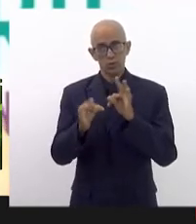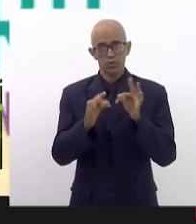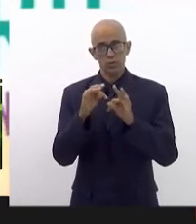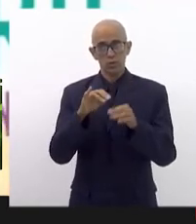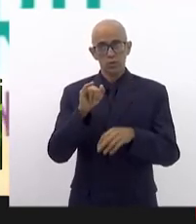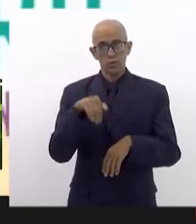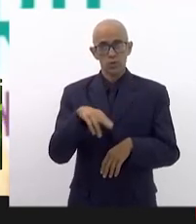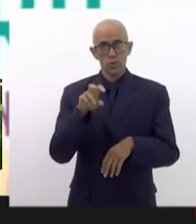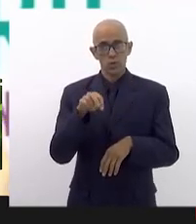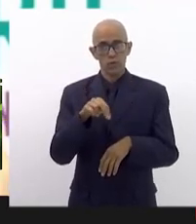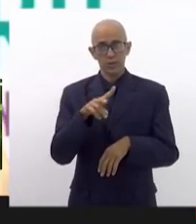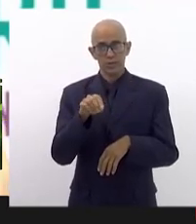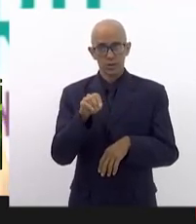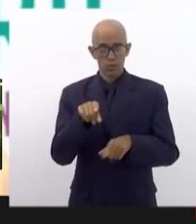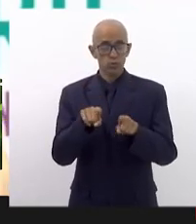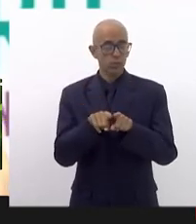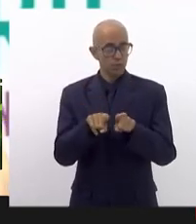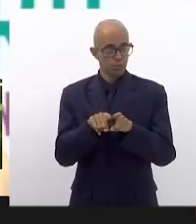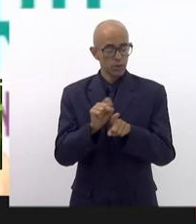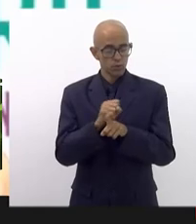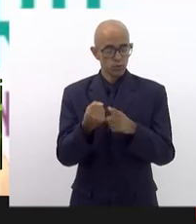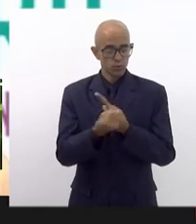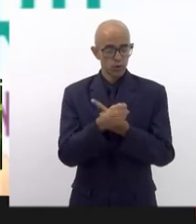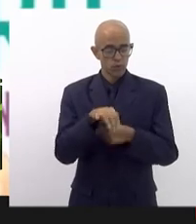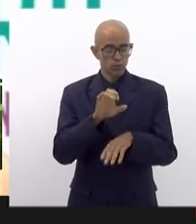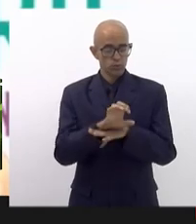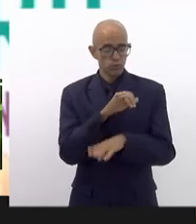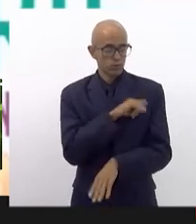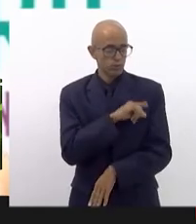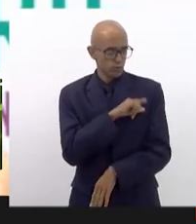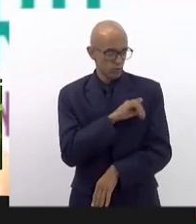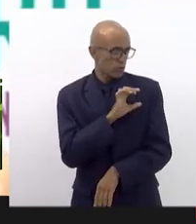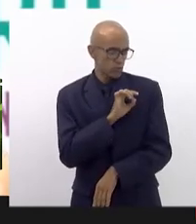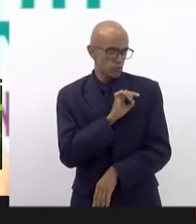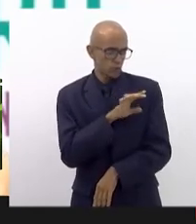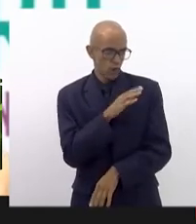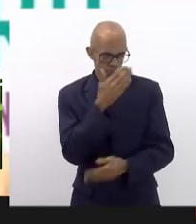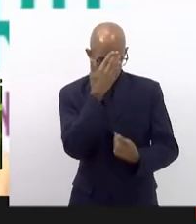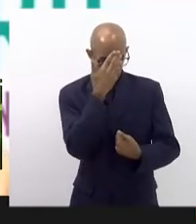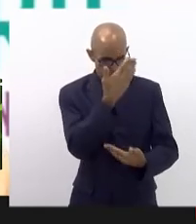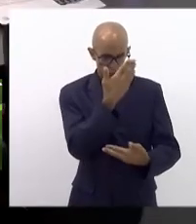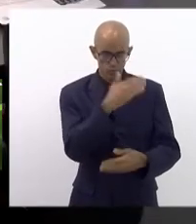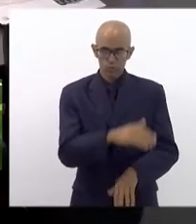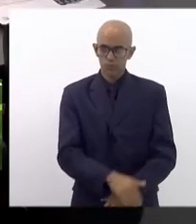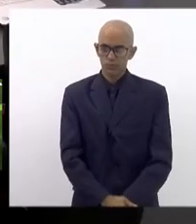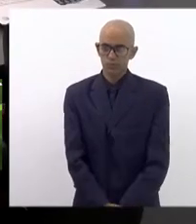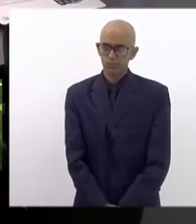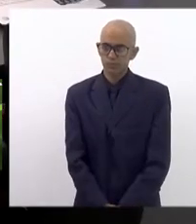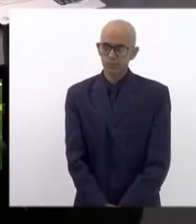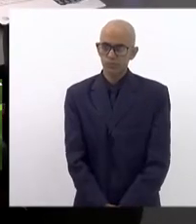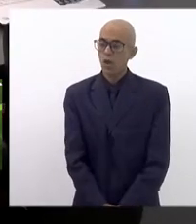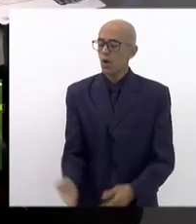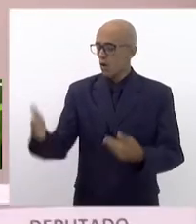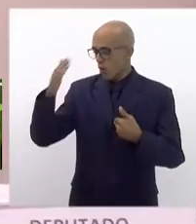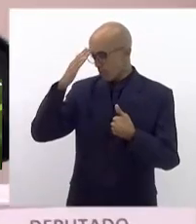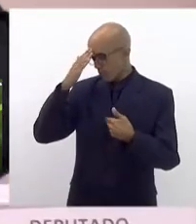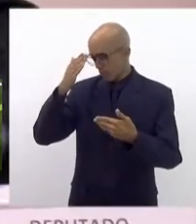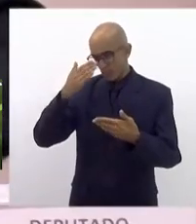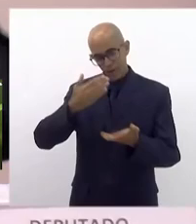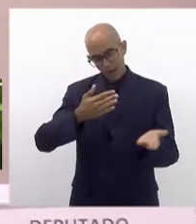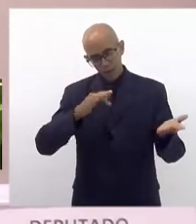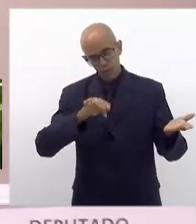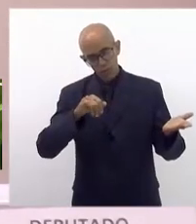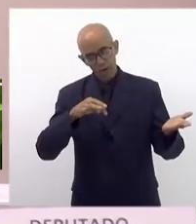inclusive social, no Estado do Rio de Janeiro. Era isso. Obrigada a todos. Obrigado, Fátima